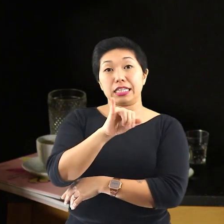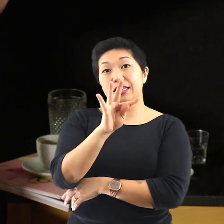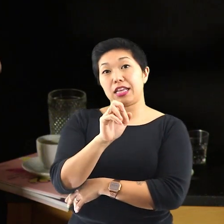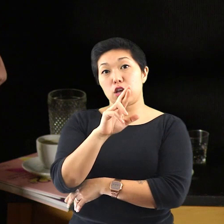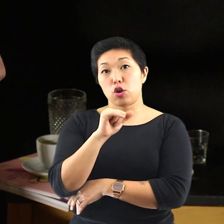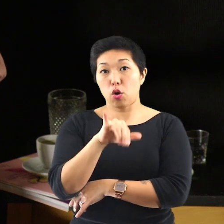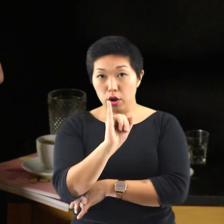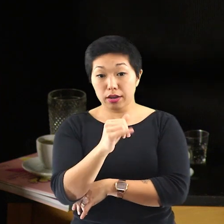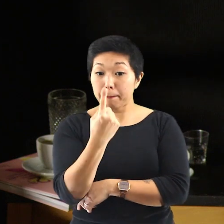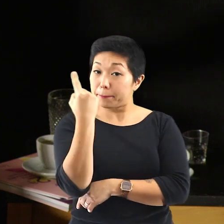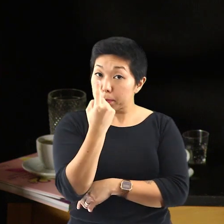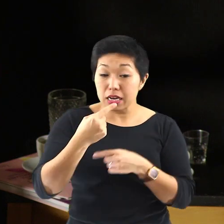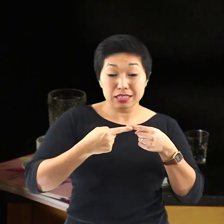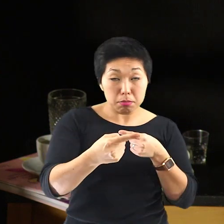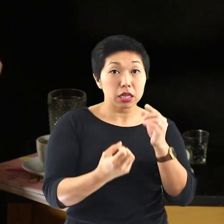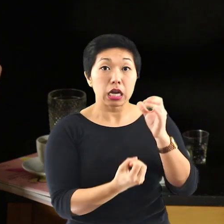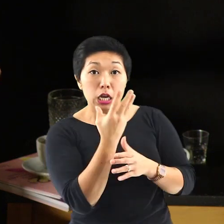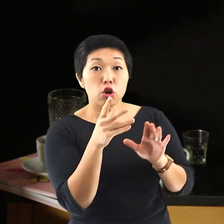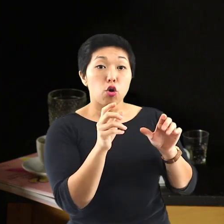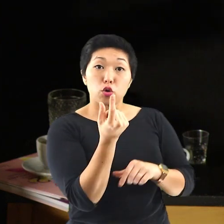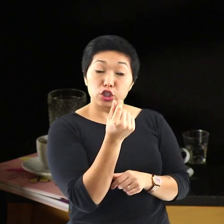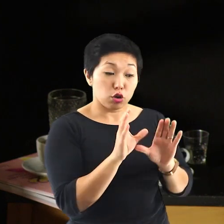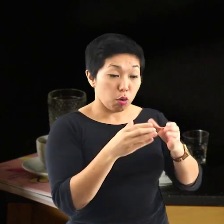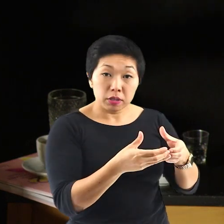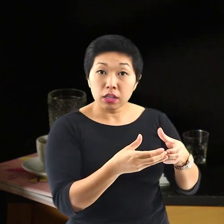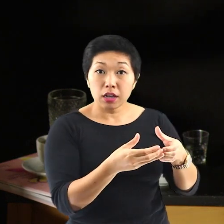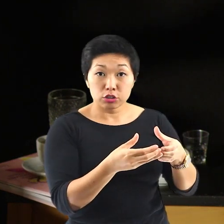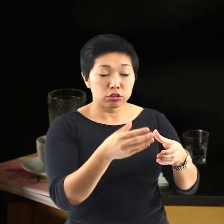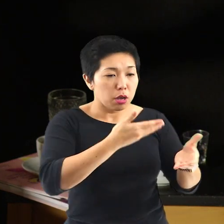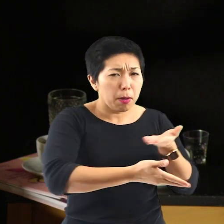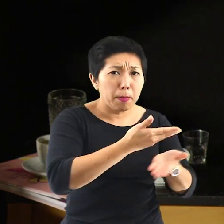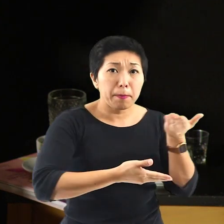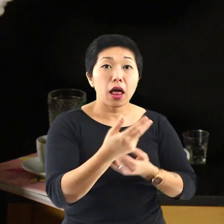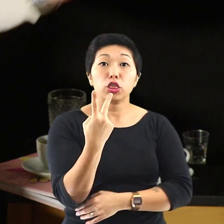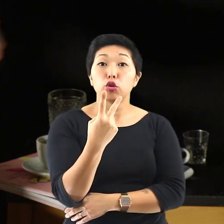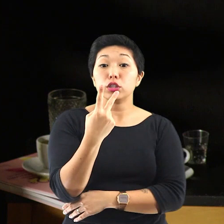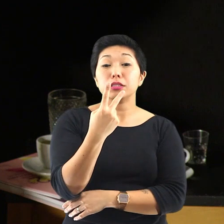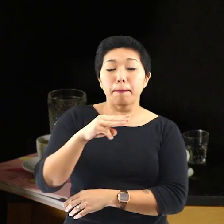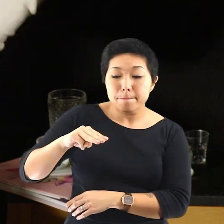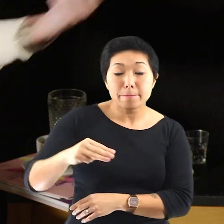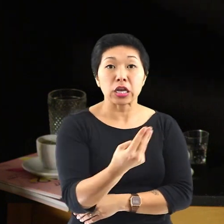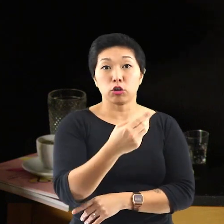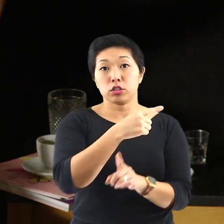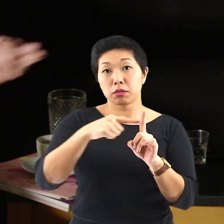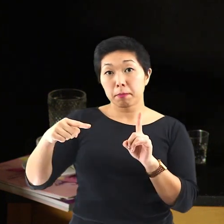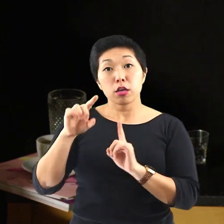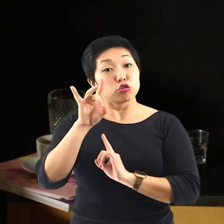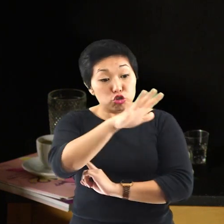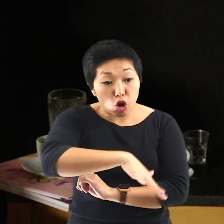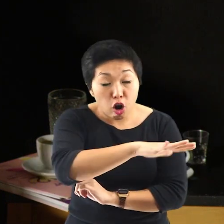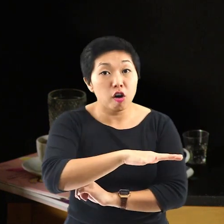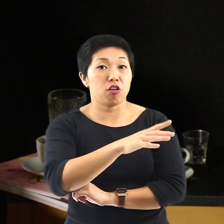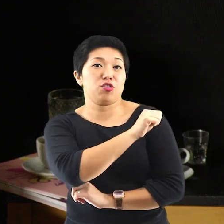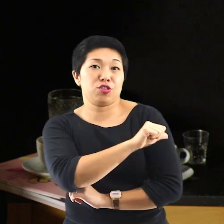criada a moeda deles, ele circulou em moeda comunitária 2,5 milhões só na região onde ela